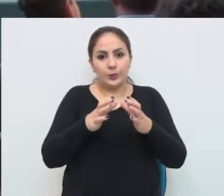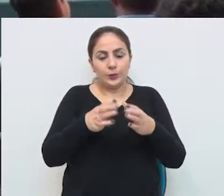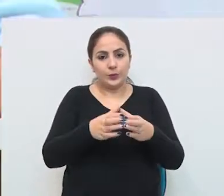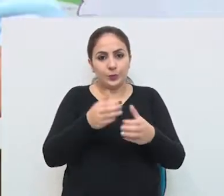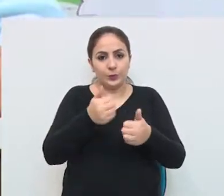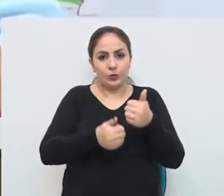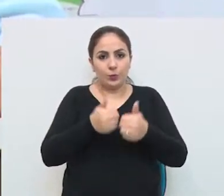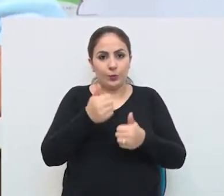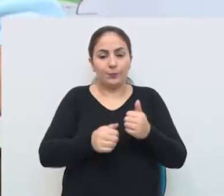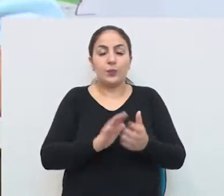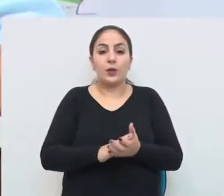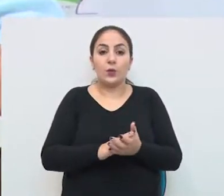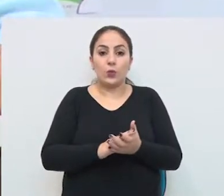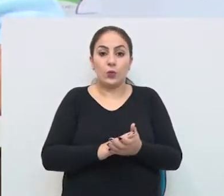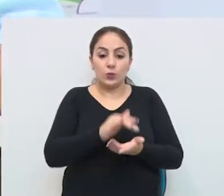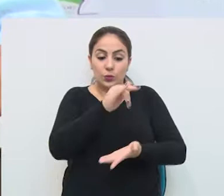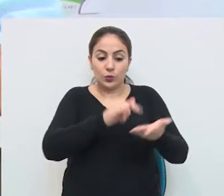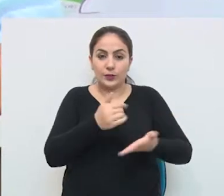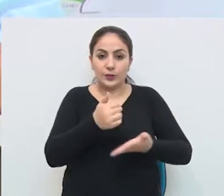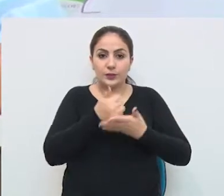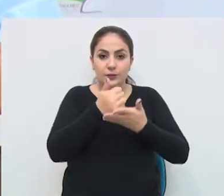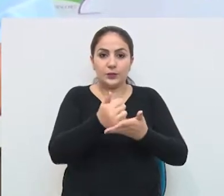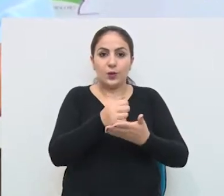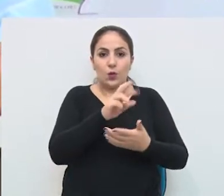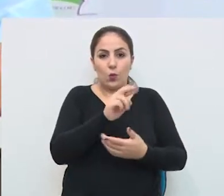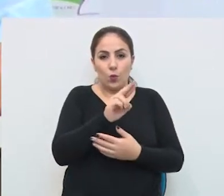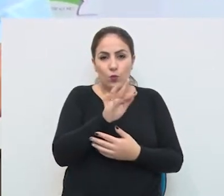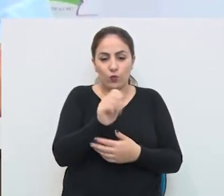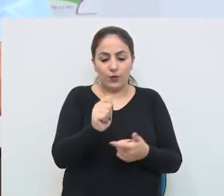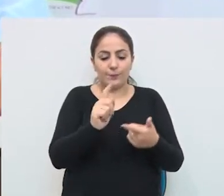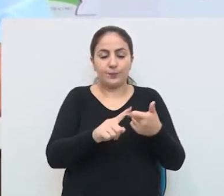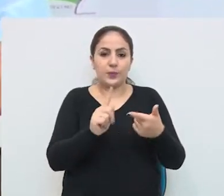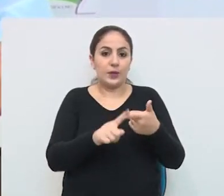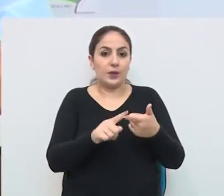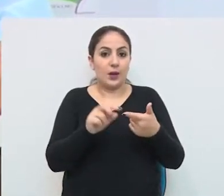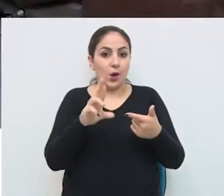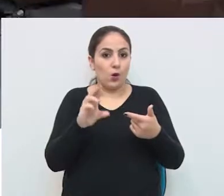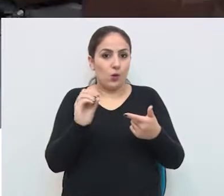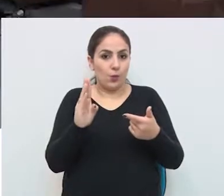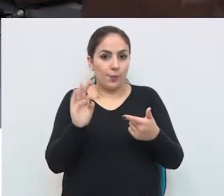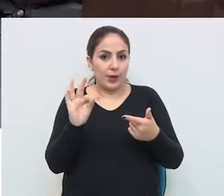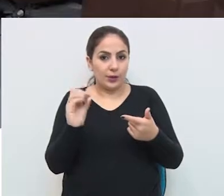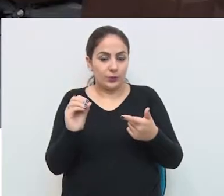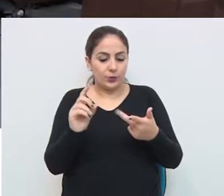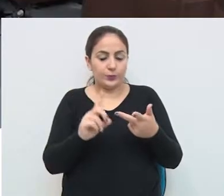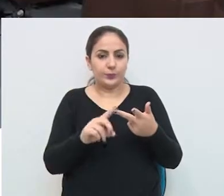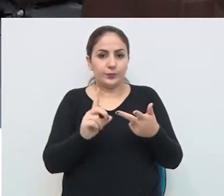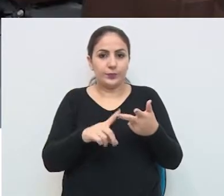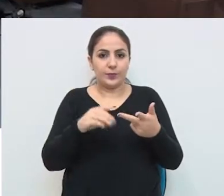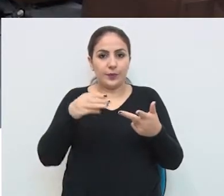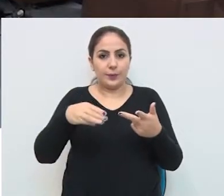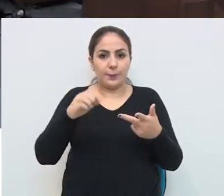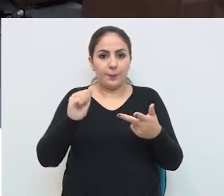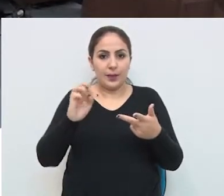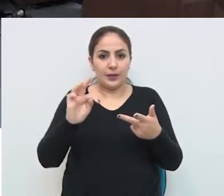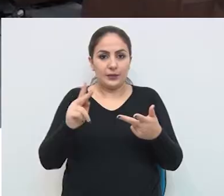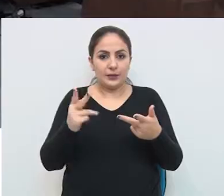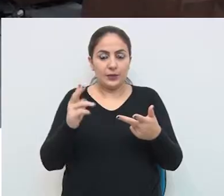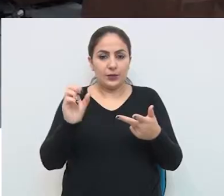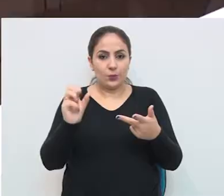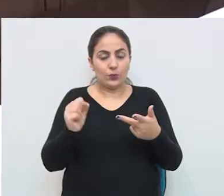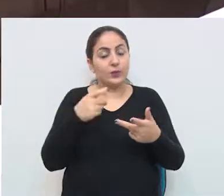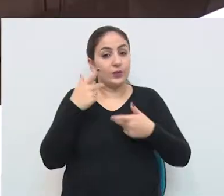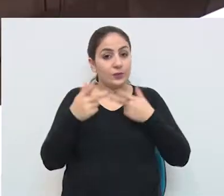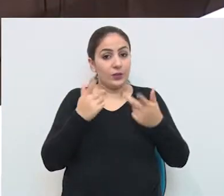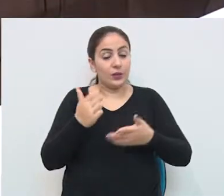ao time. O documento é uma iniciativa de Cláudio Luiz Rufa Soldá, Roberto Tozon e Matheus